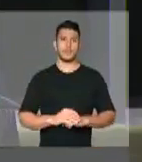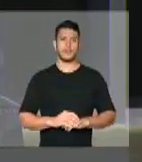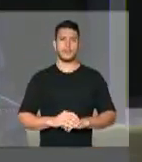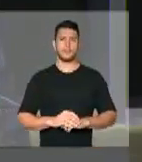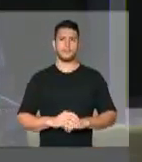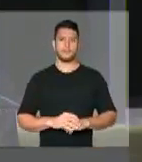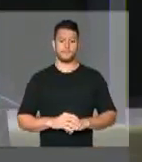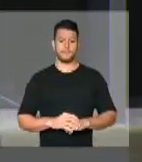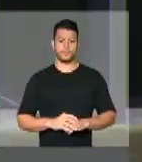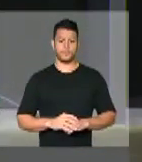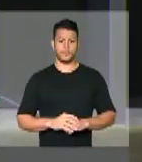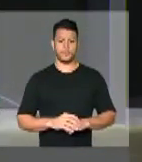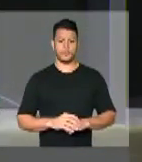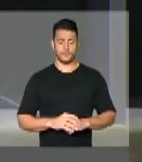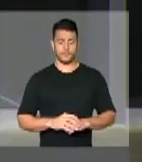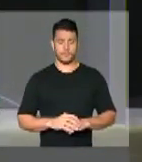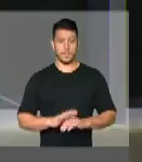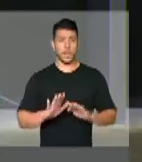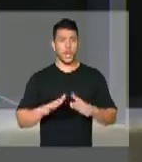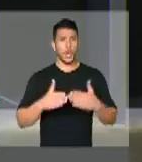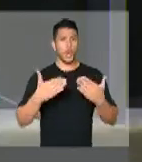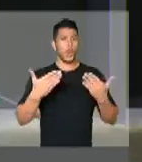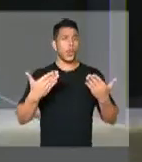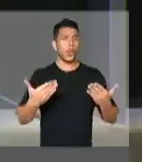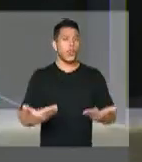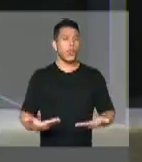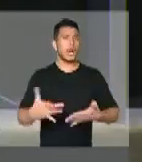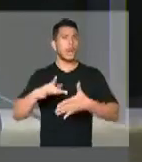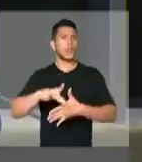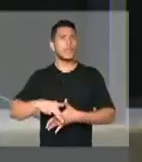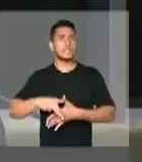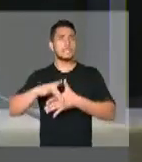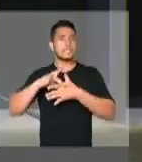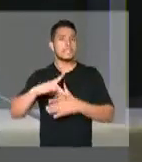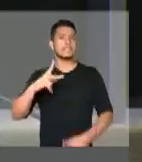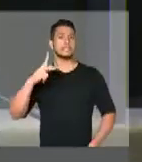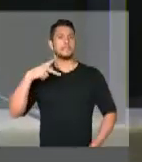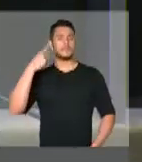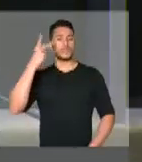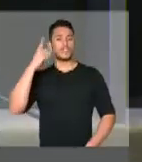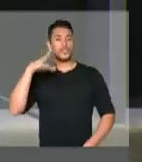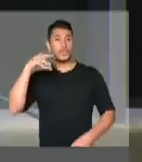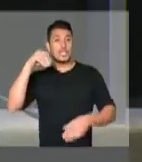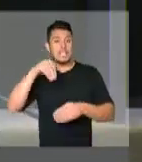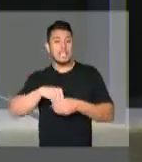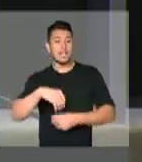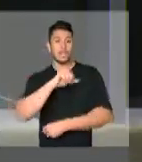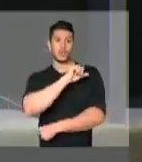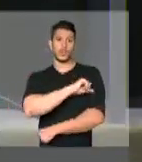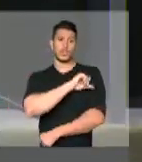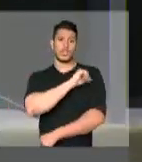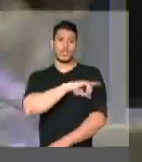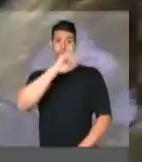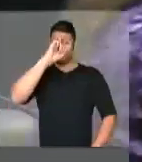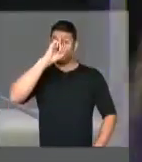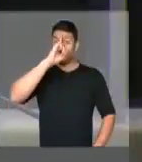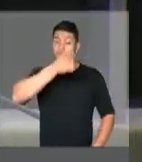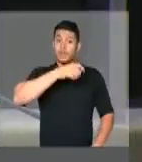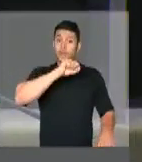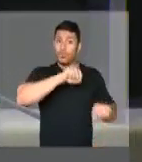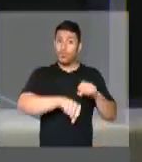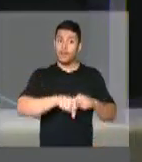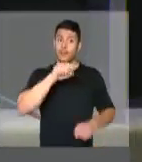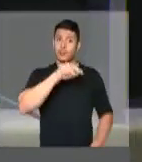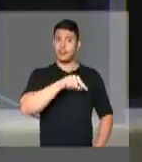Rio de Janeiro, em pleno século XXI, é capaz de fazer política mandando matar alguém?